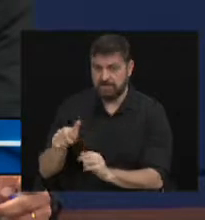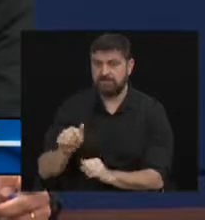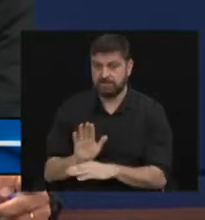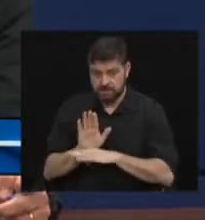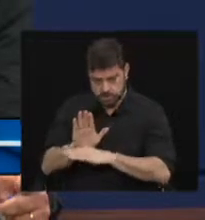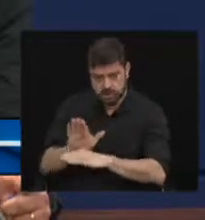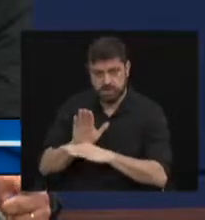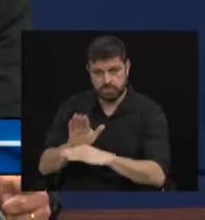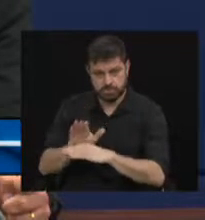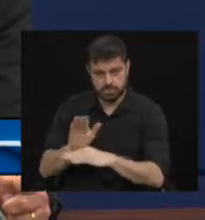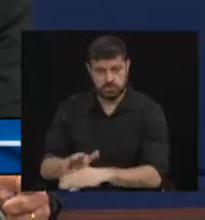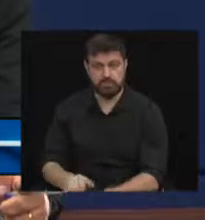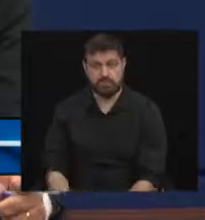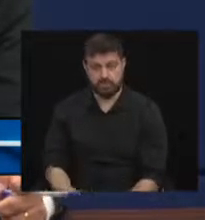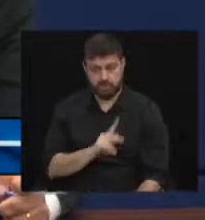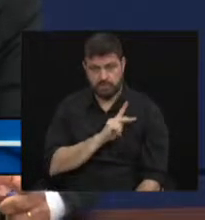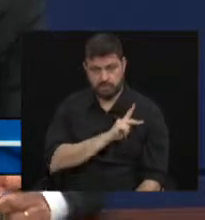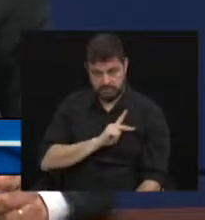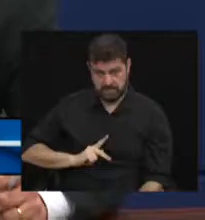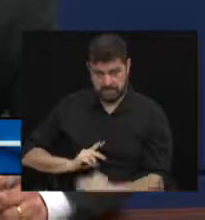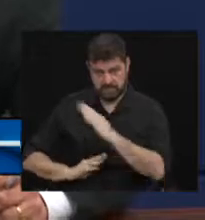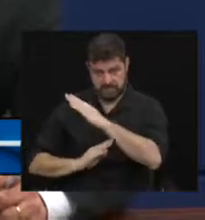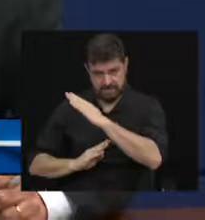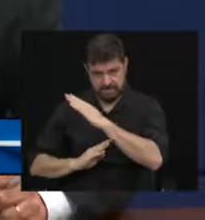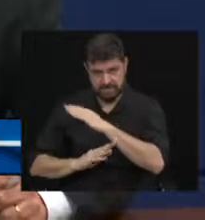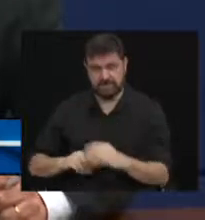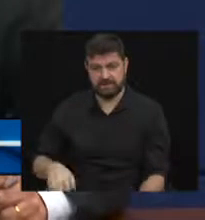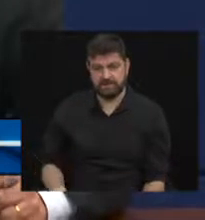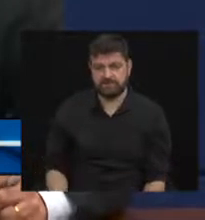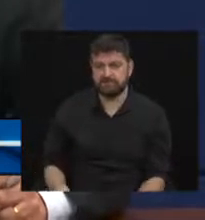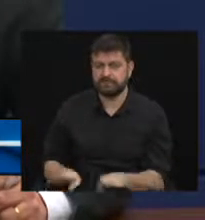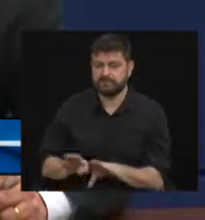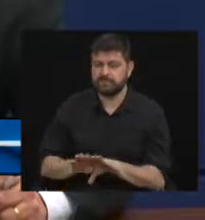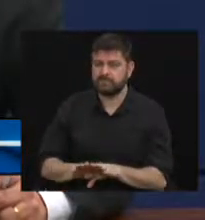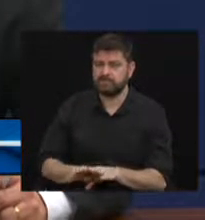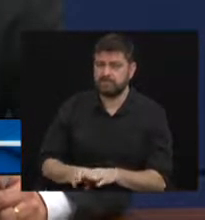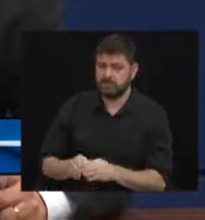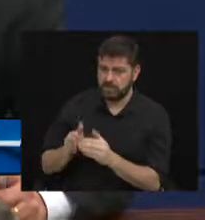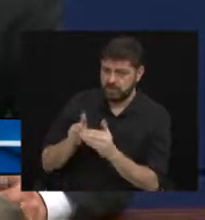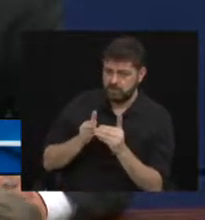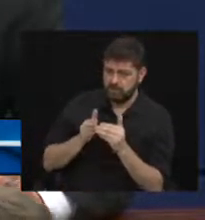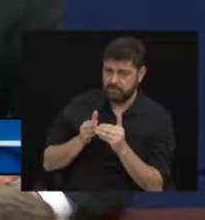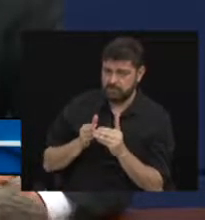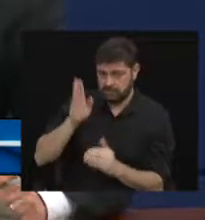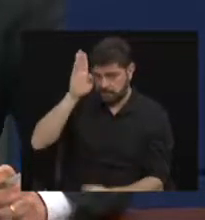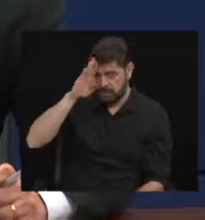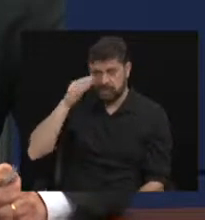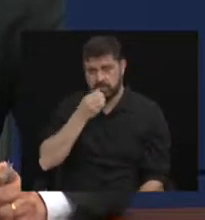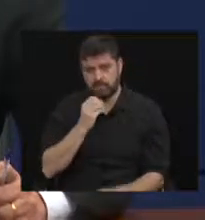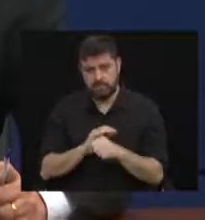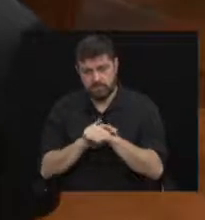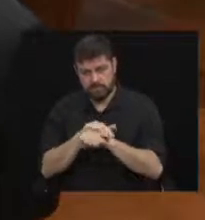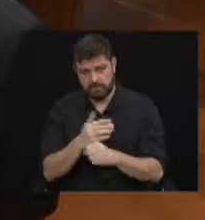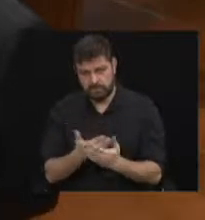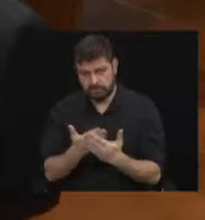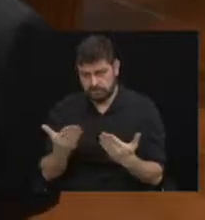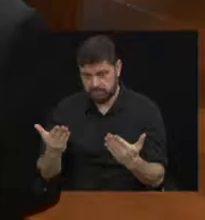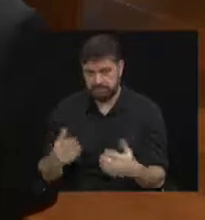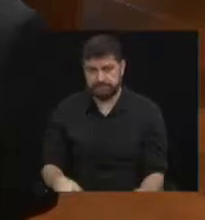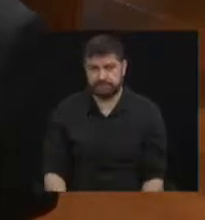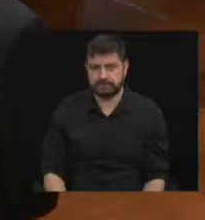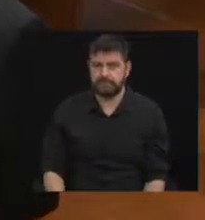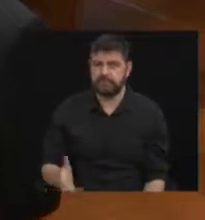vereador André Von Zuben. Parabéns, vereador, que Deus o abençoe, muitas felicidades a Vossa Excelência,